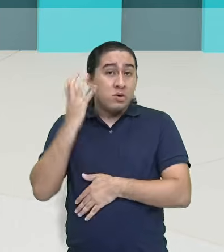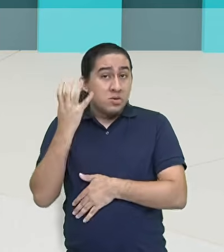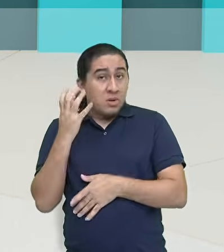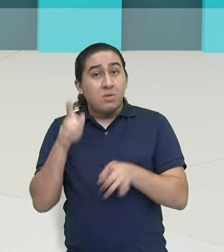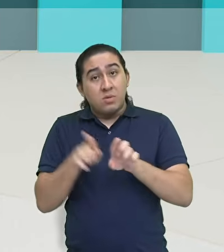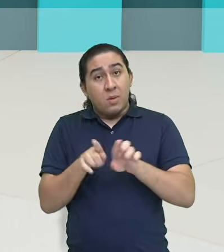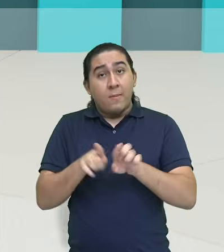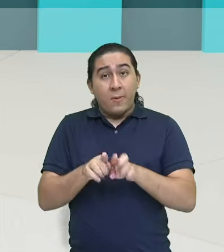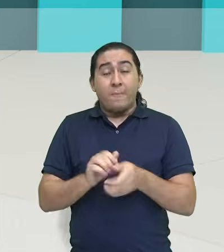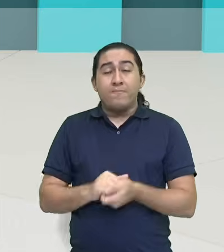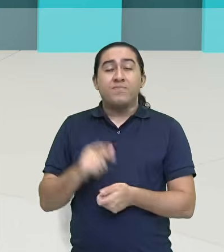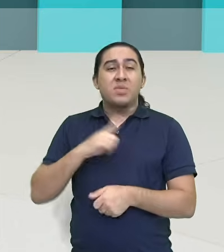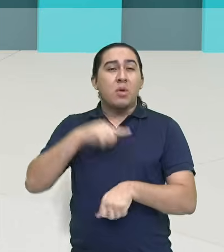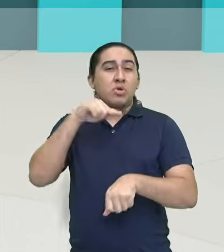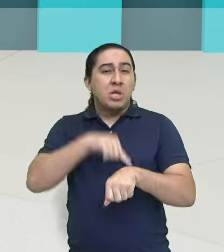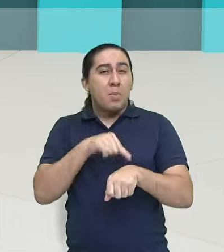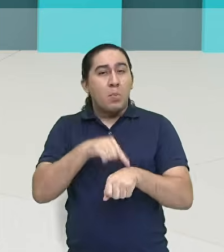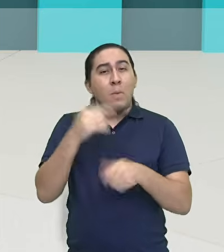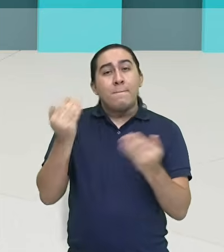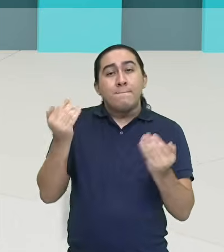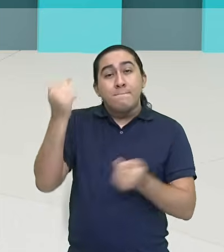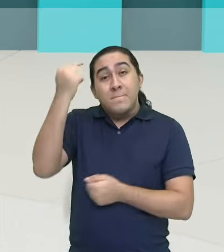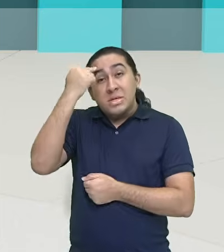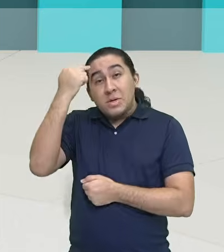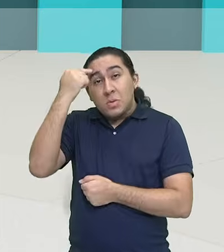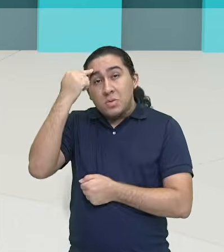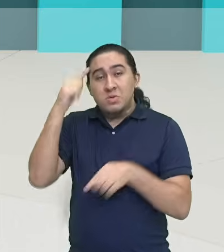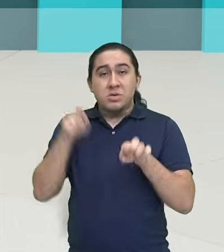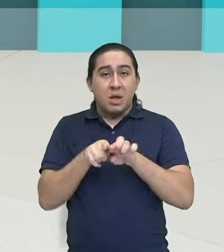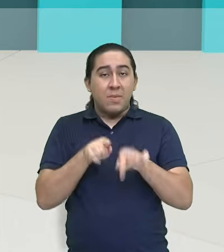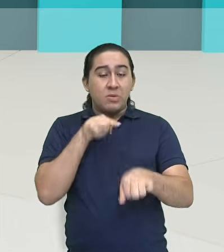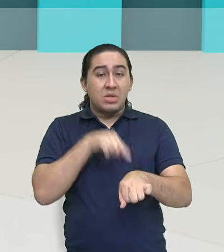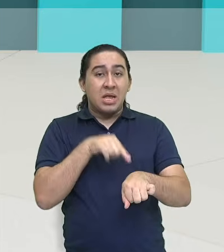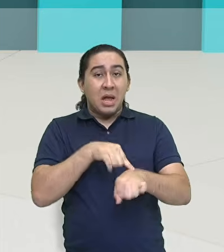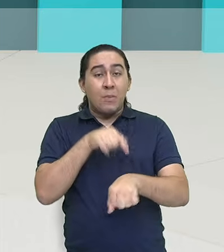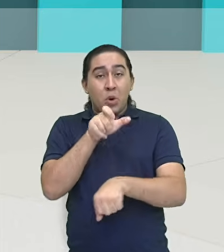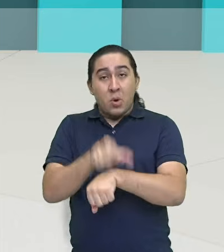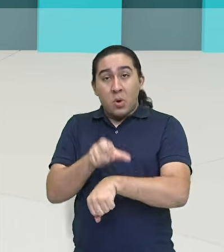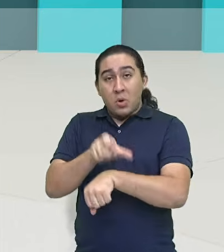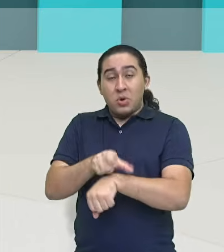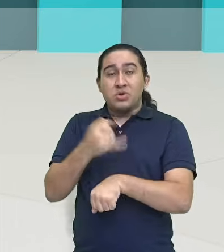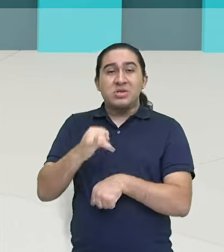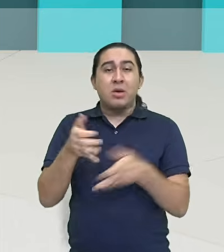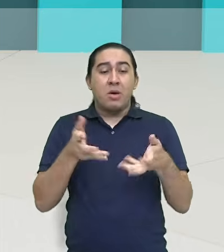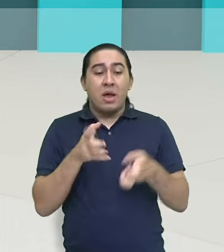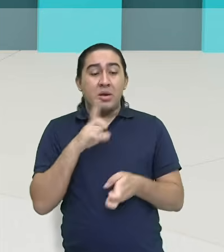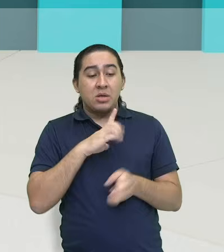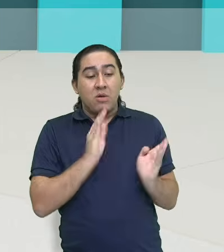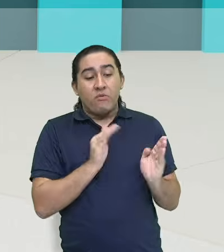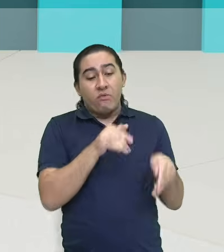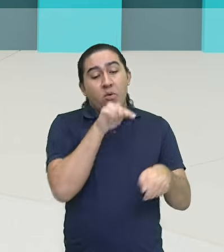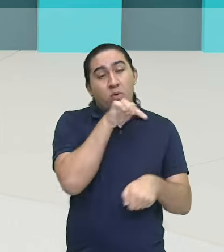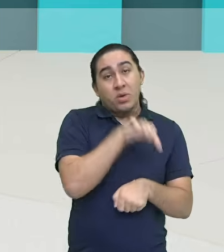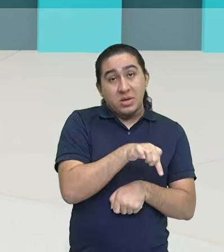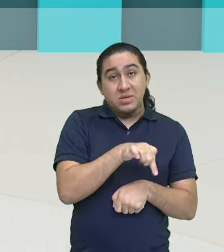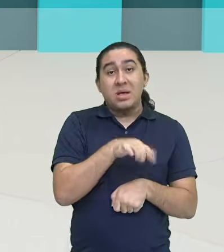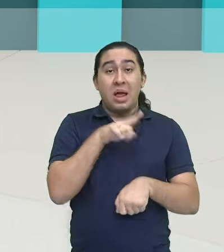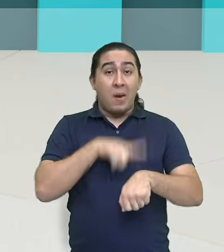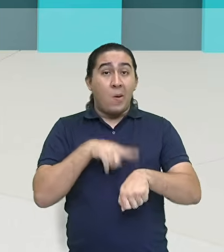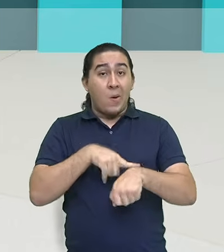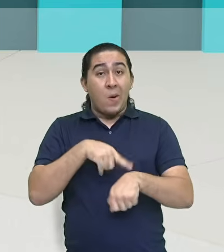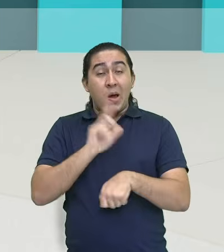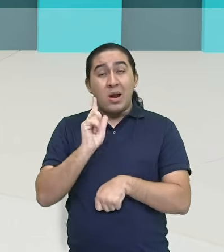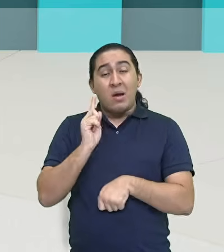Aí nós temos o tempo psicológico e o tempo cronológico. Se eu quiser falar do tempo cronológico, é a